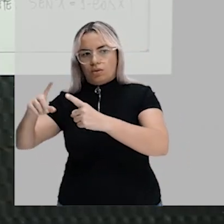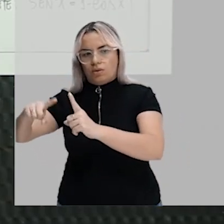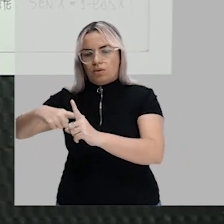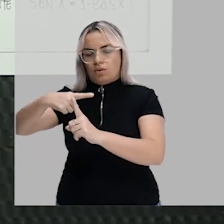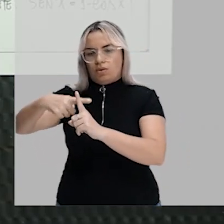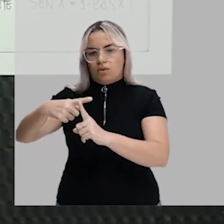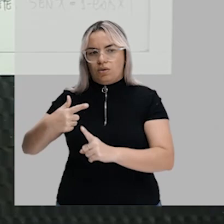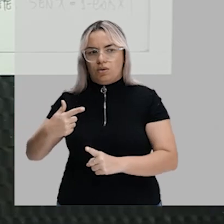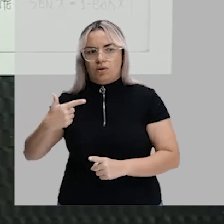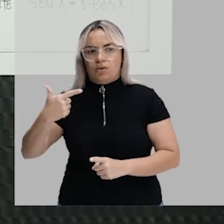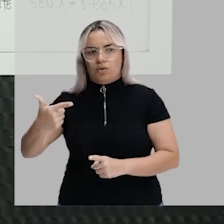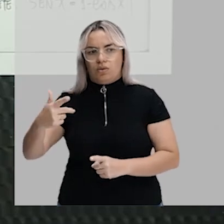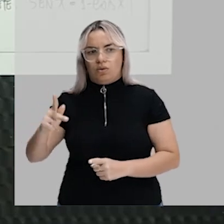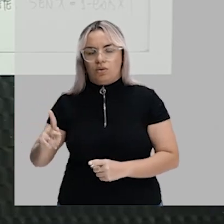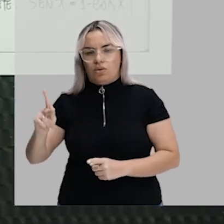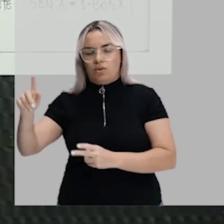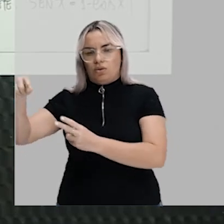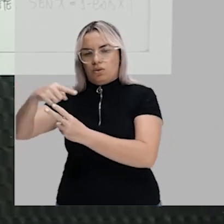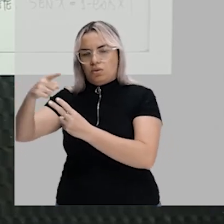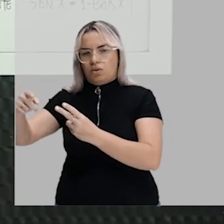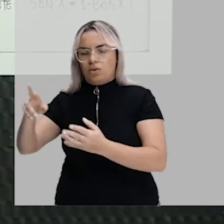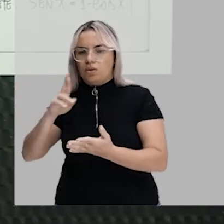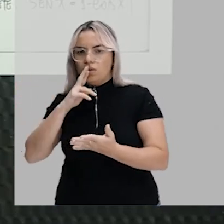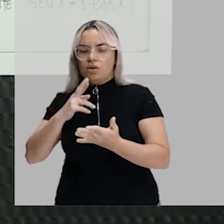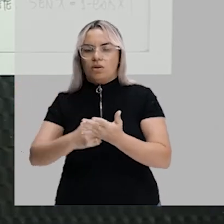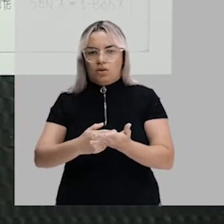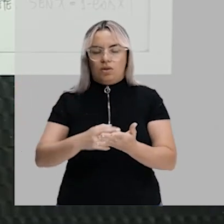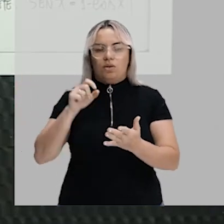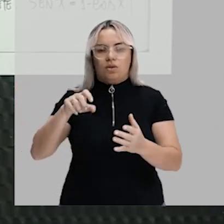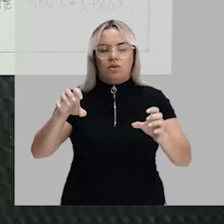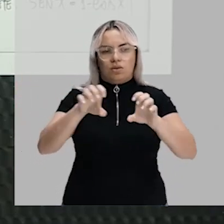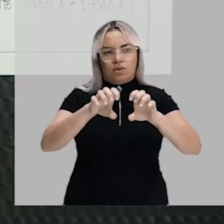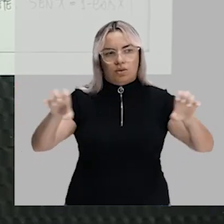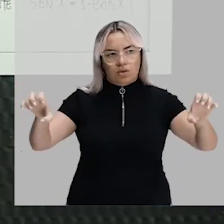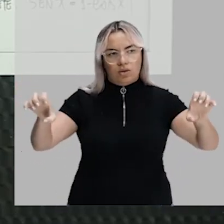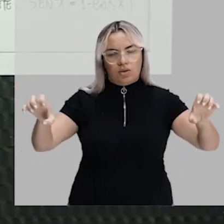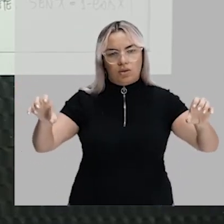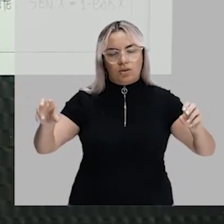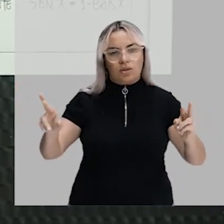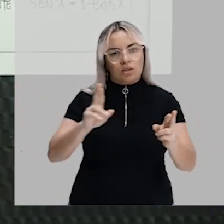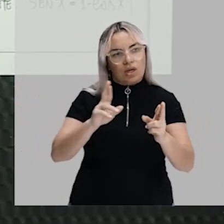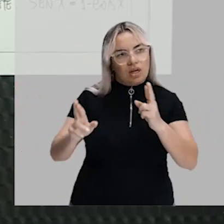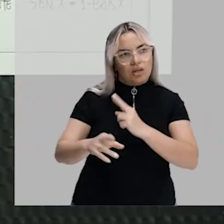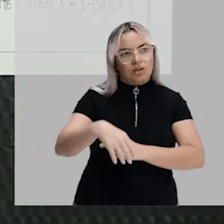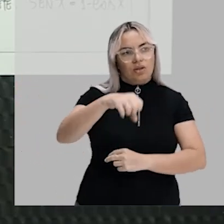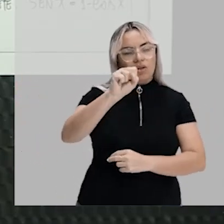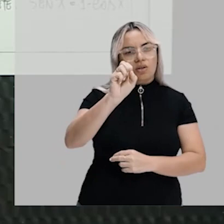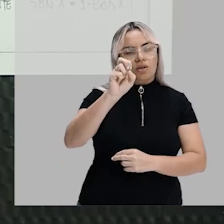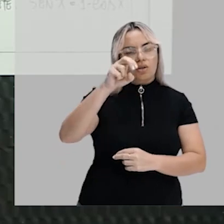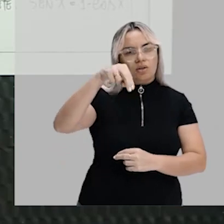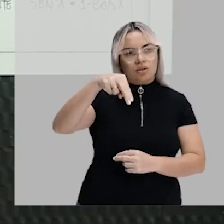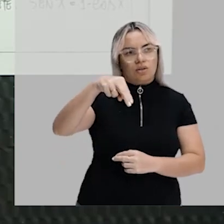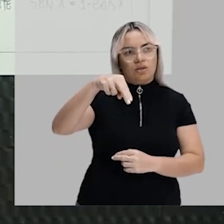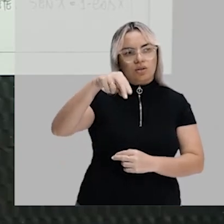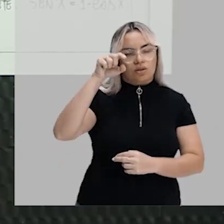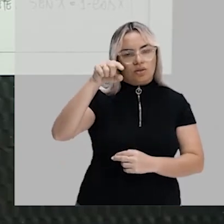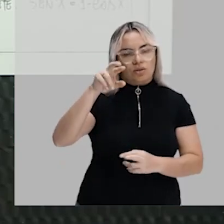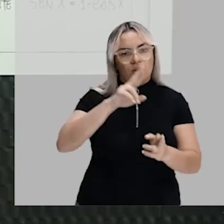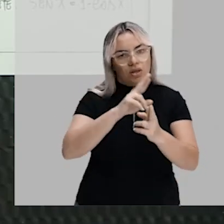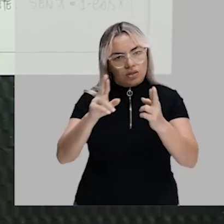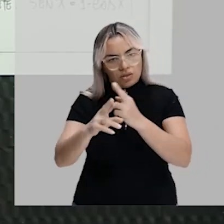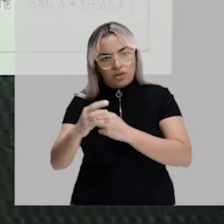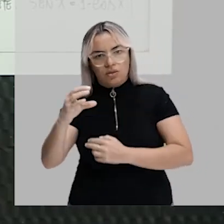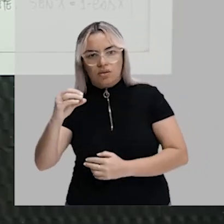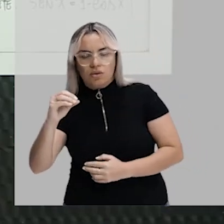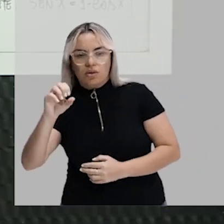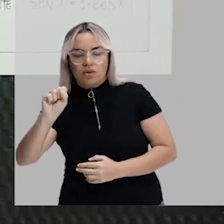resolvemos uma que envolve seno tá resolvemos uma que envolve cosseno e agora vamos resolver essa aqui que